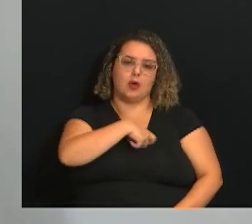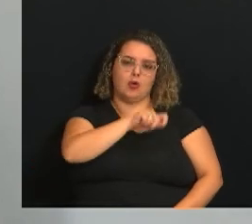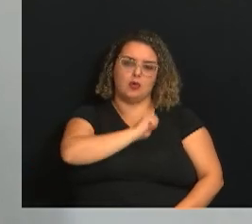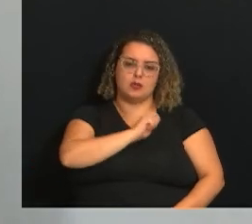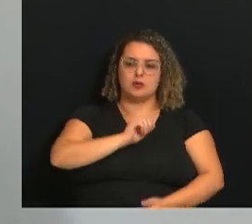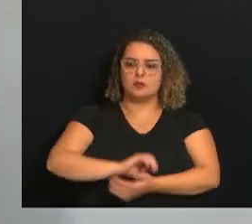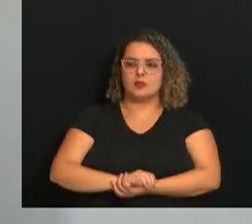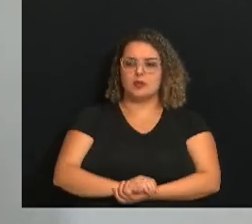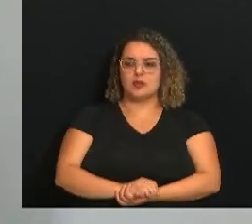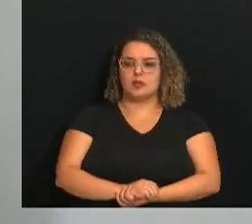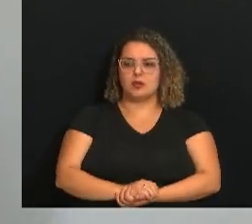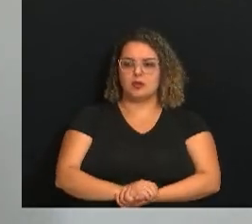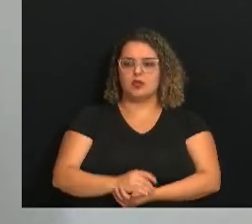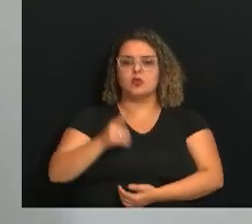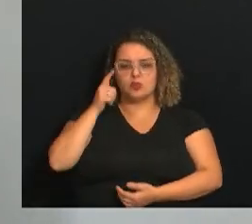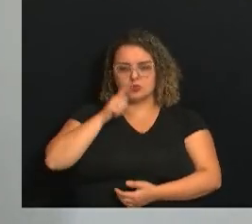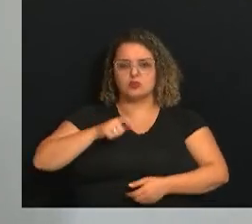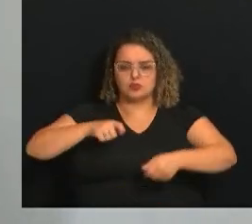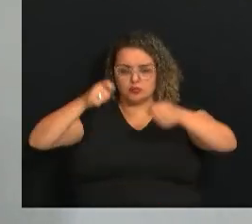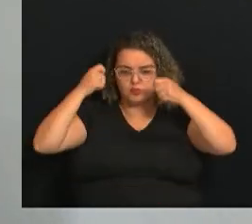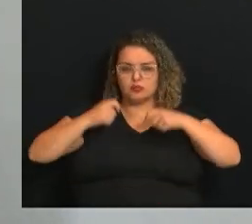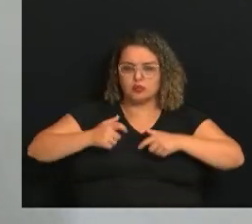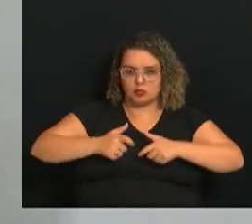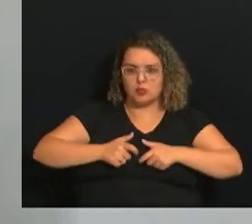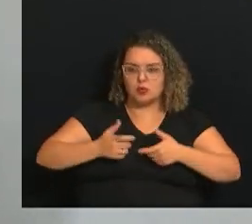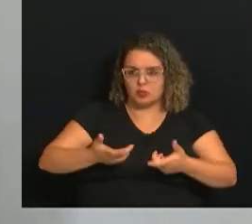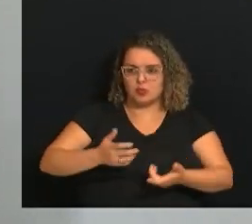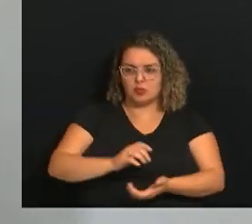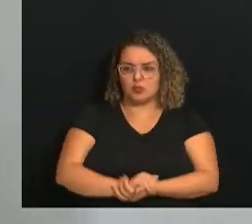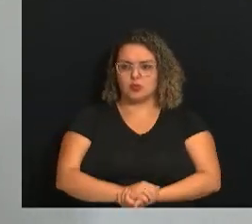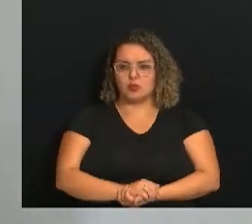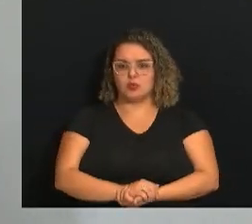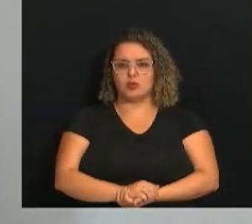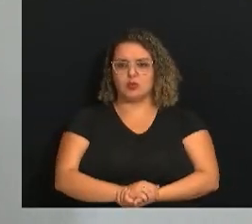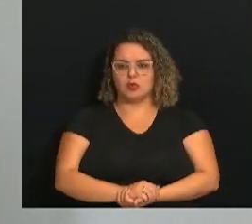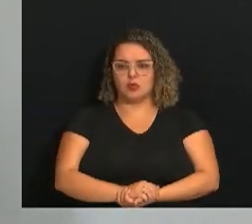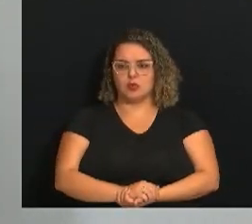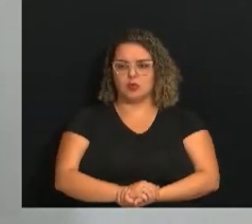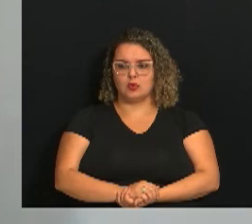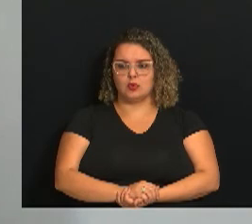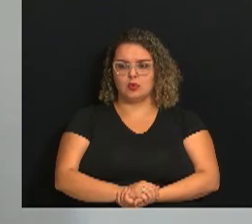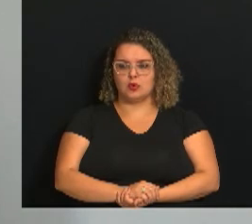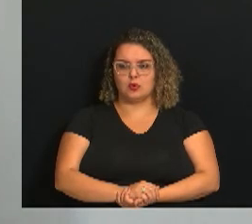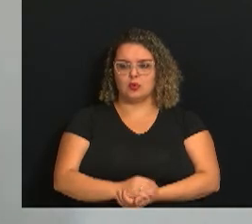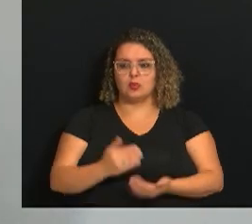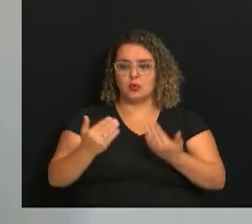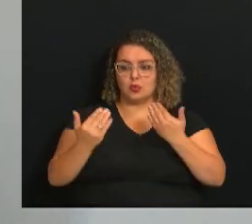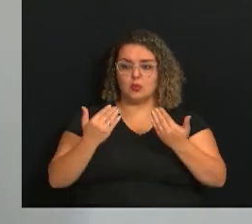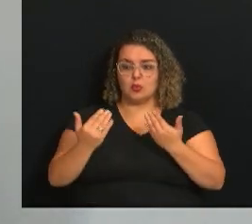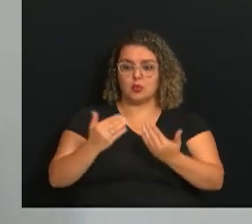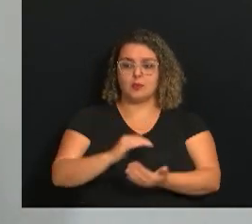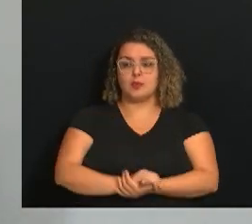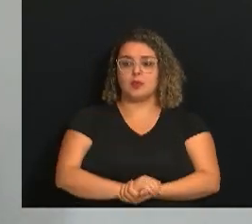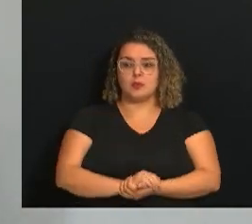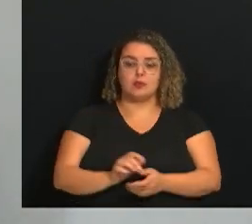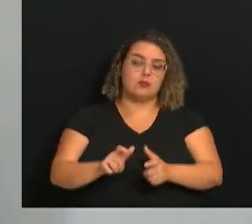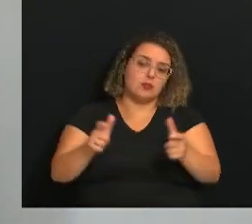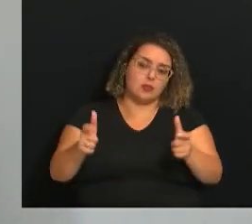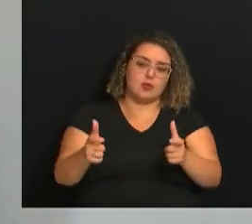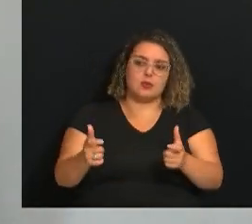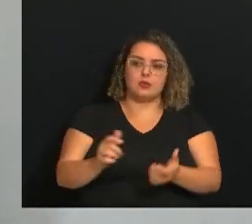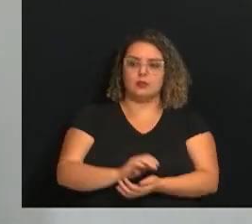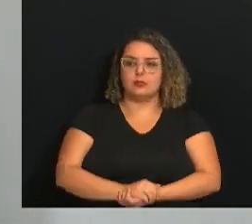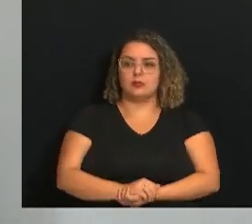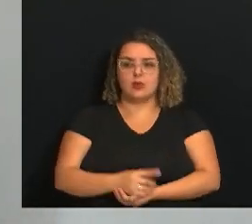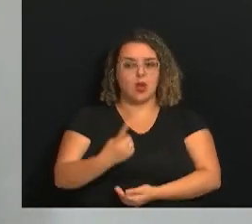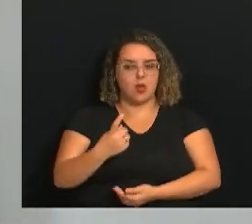consegui ser medalhista de ouro, conseguindo a maior nota da competição e o único ouro do Brasil. E